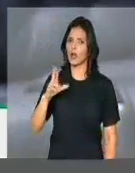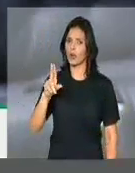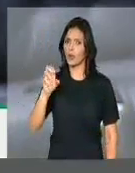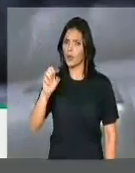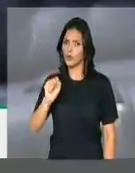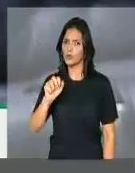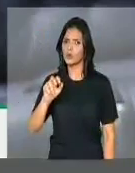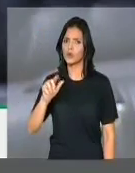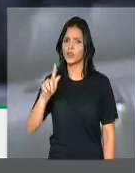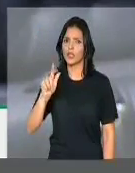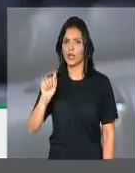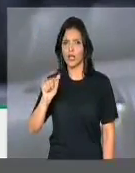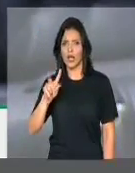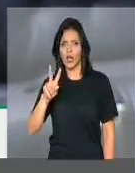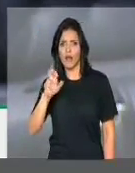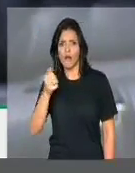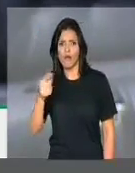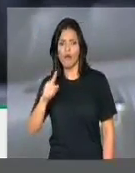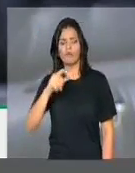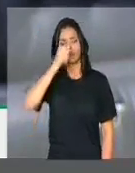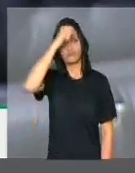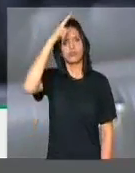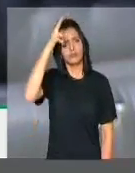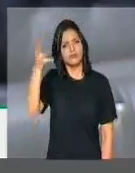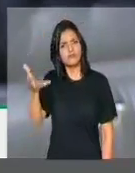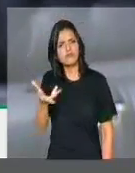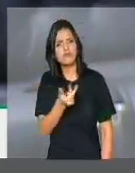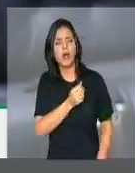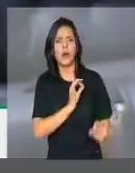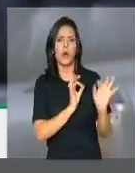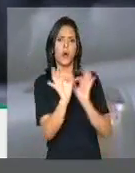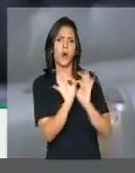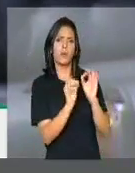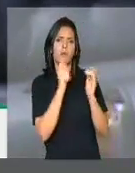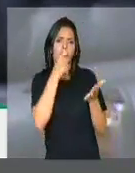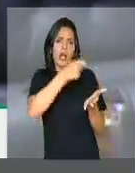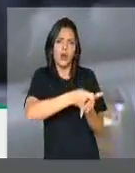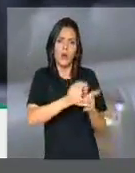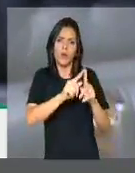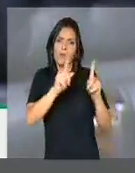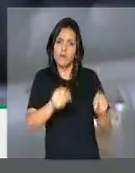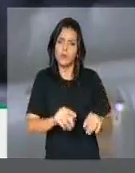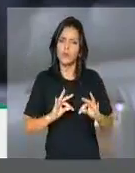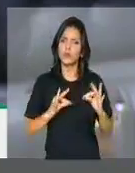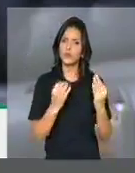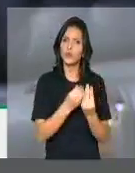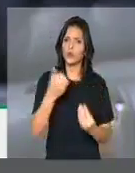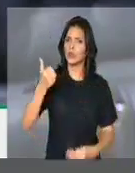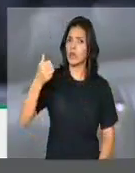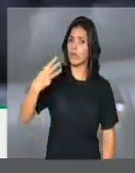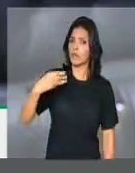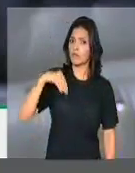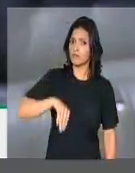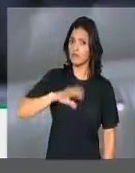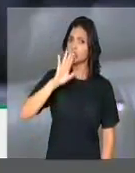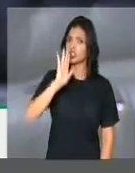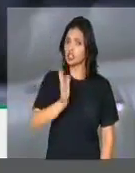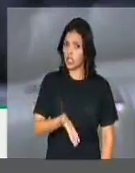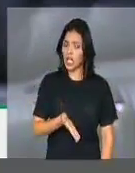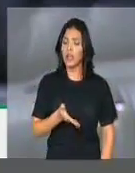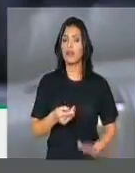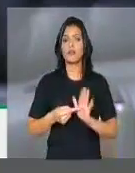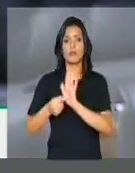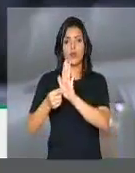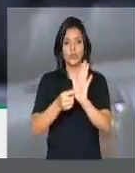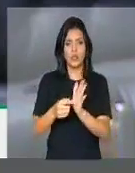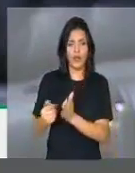positiva, vitoriosa, colocou o município em ordem, pagou todos os funcionários, já 13º, portanto quero